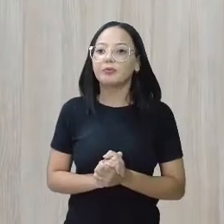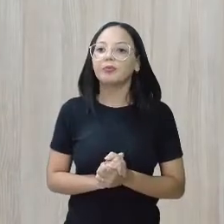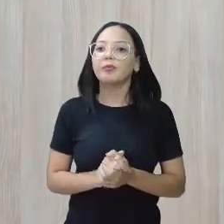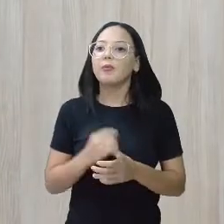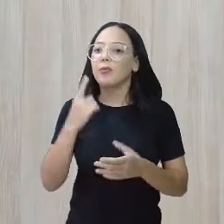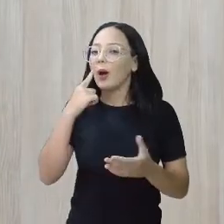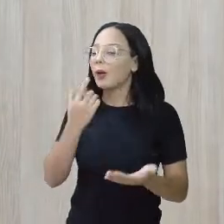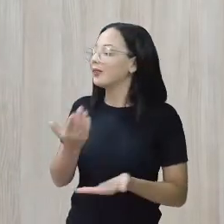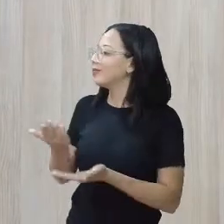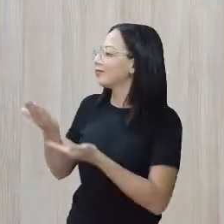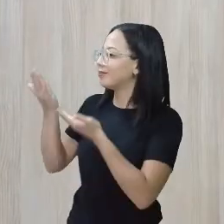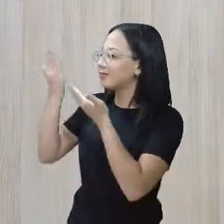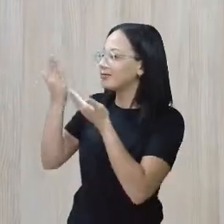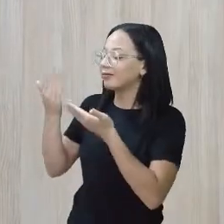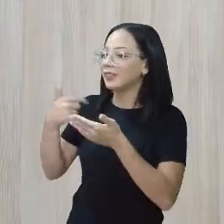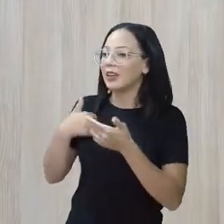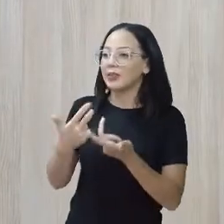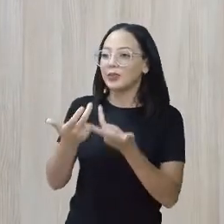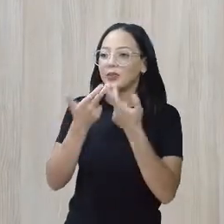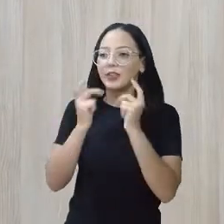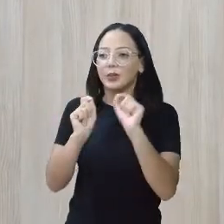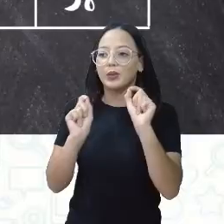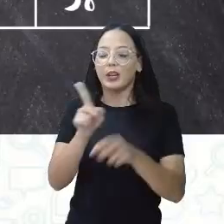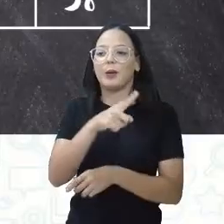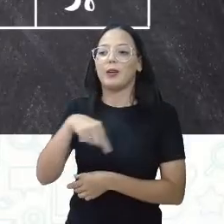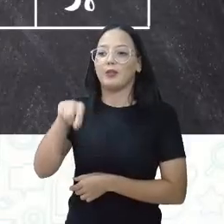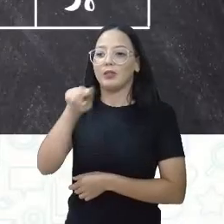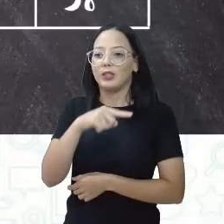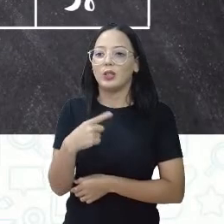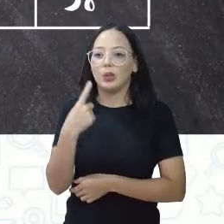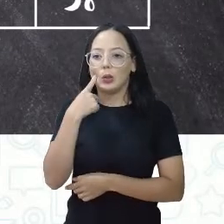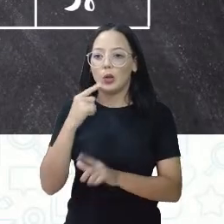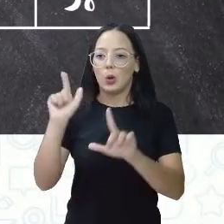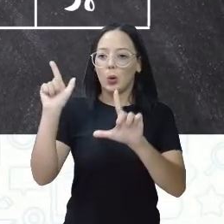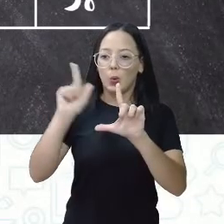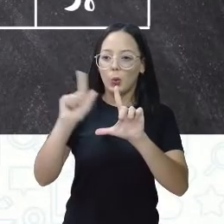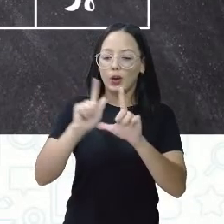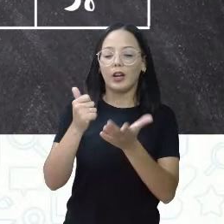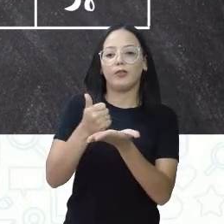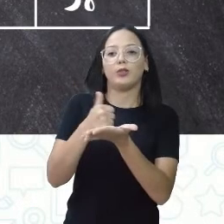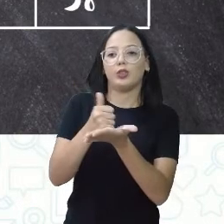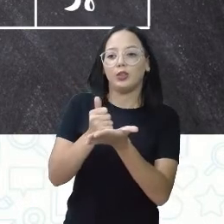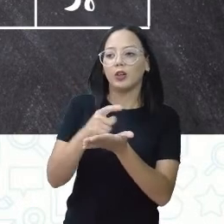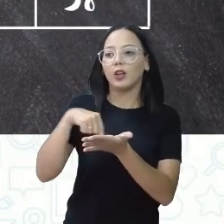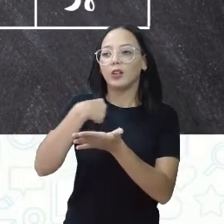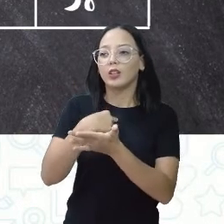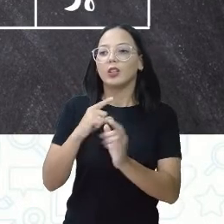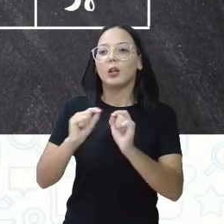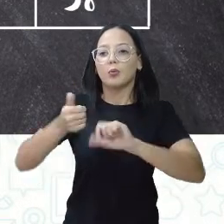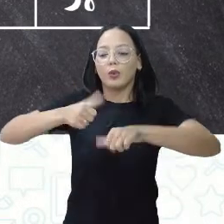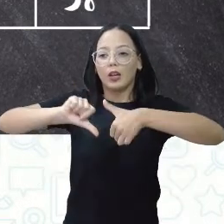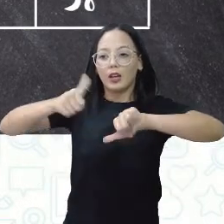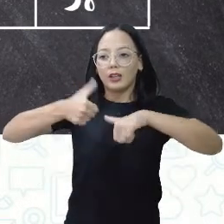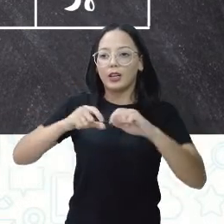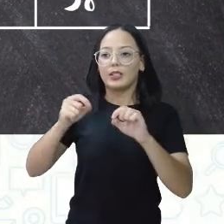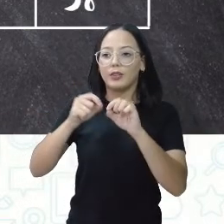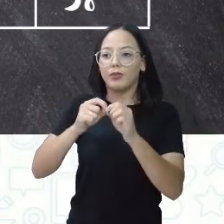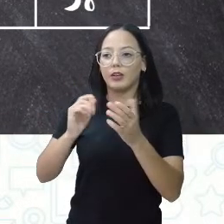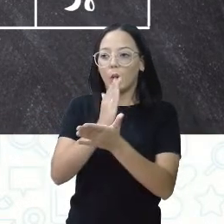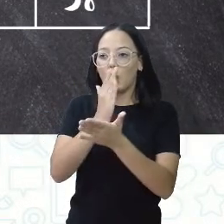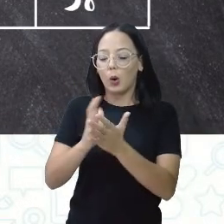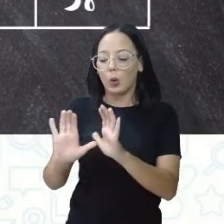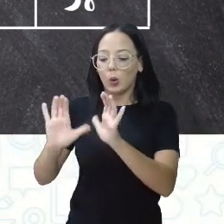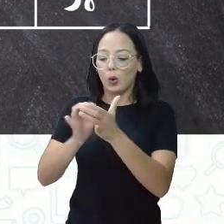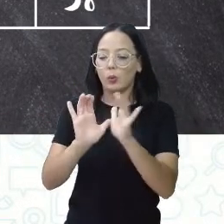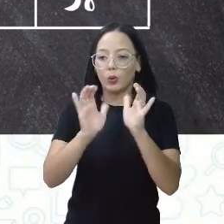aí, o que é que eu estou trazendo para vocês? Um gráfico de joguinho, a gente tem aí uma análise feita com alguns